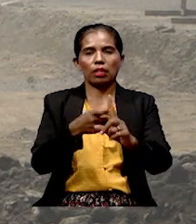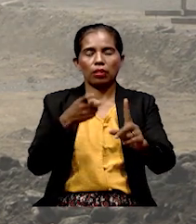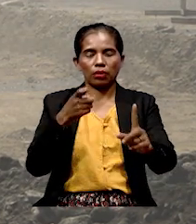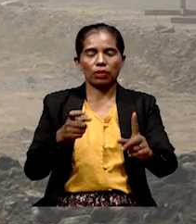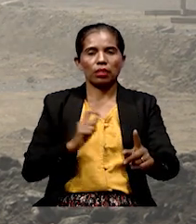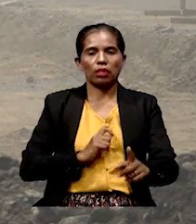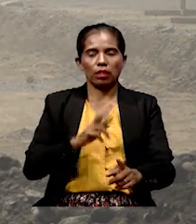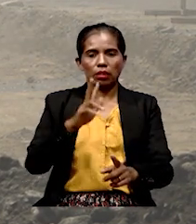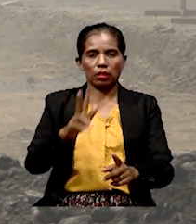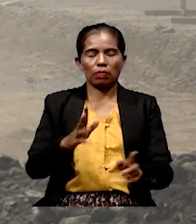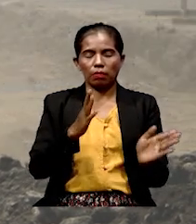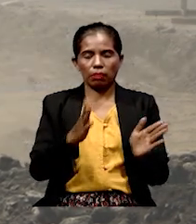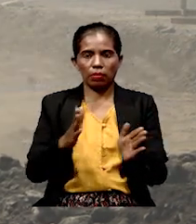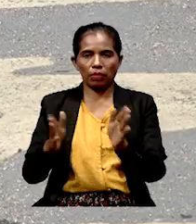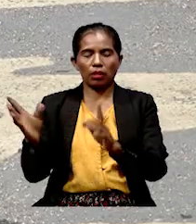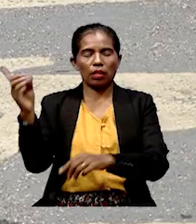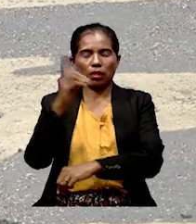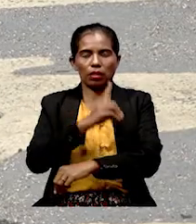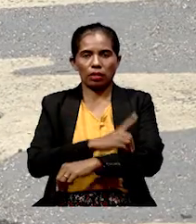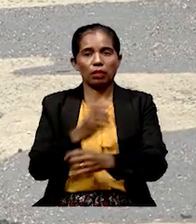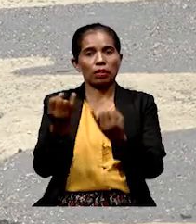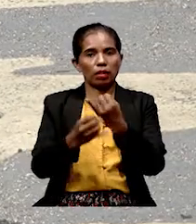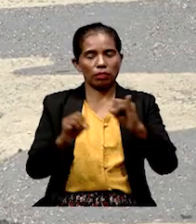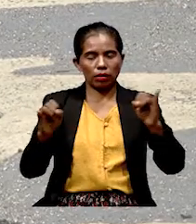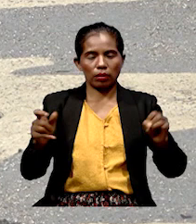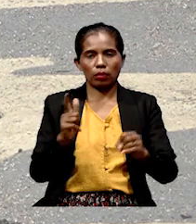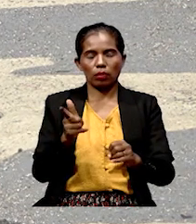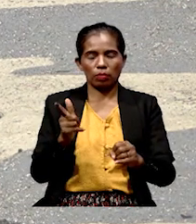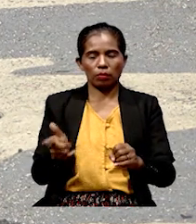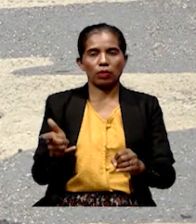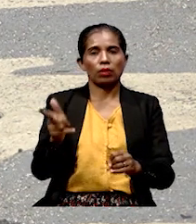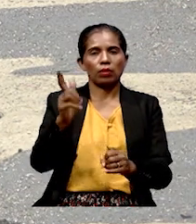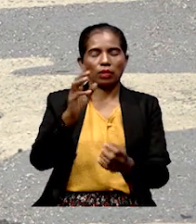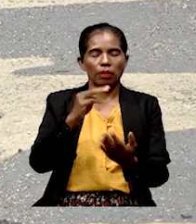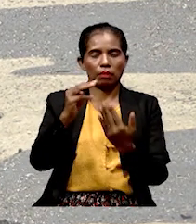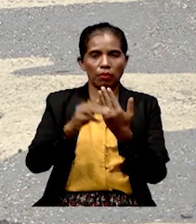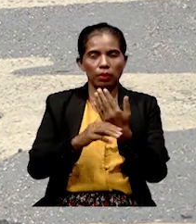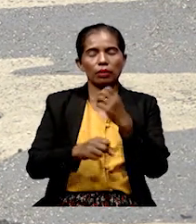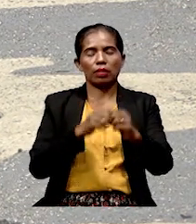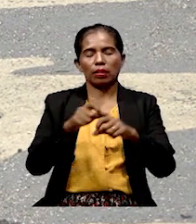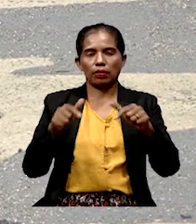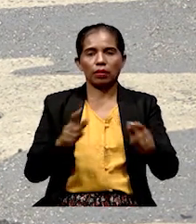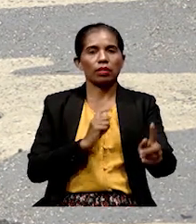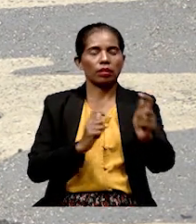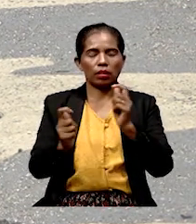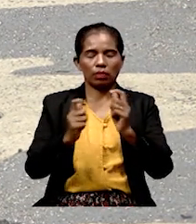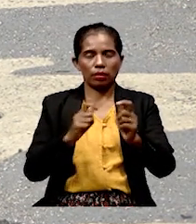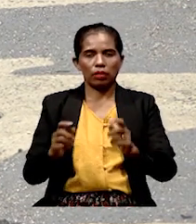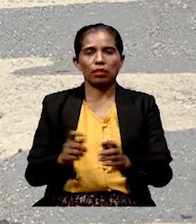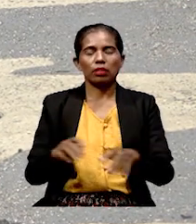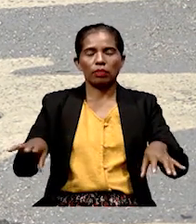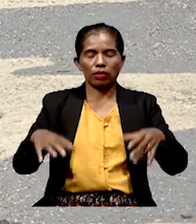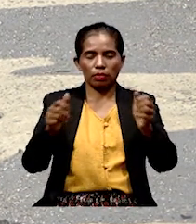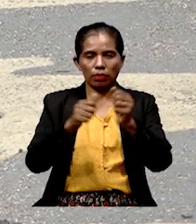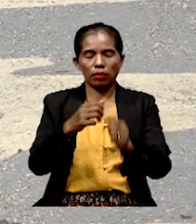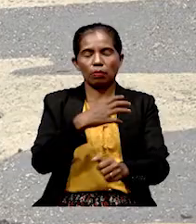Tacitolo para a preparação Lorong Restauração Independência 20 de maio tinha, né? Direção Nacional de Transporte Terrestre, Serviço a Mútuo com a